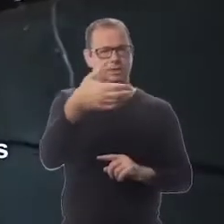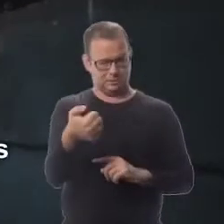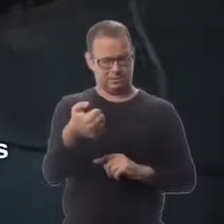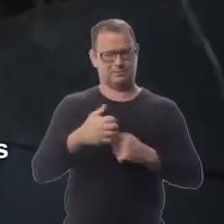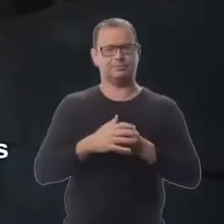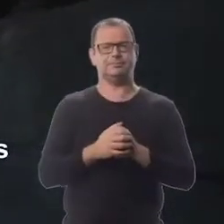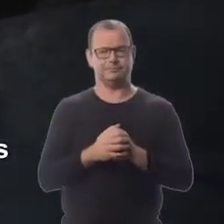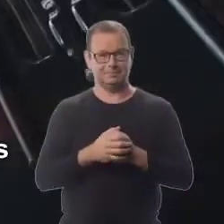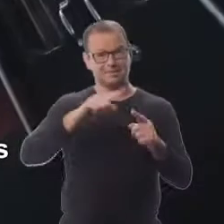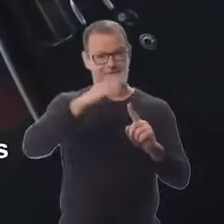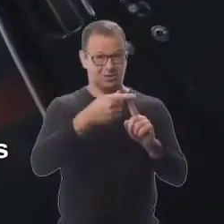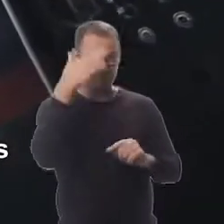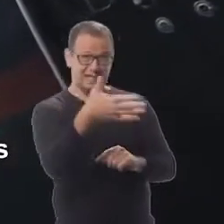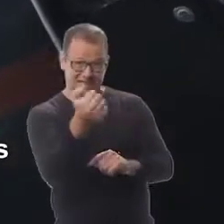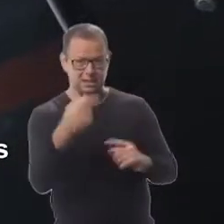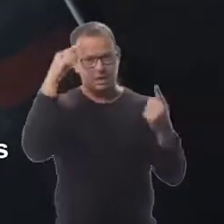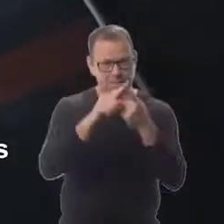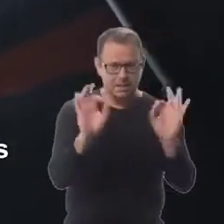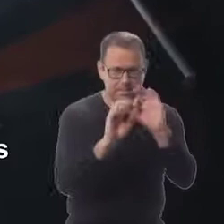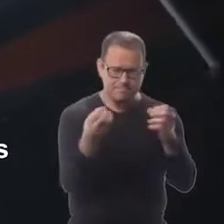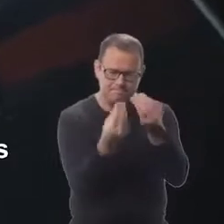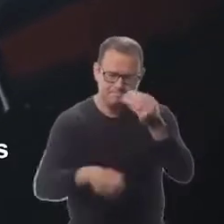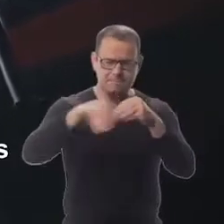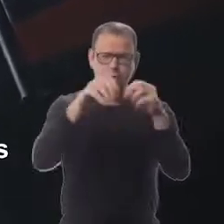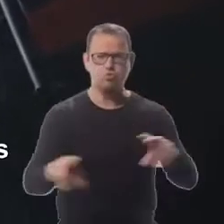A nave 15 foi adicionada ao conjunto mais tarde,